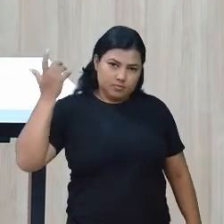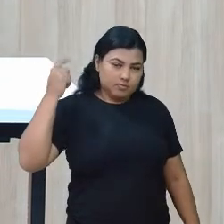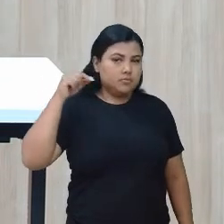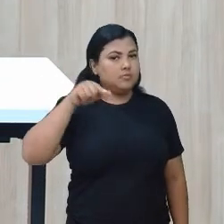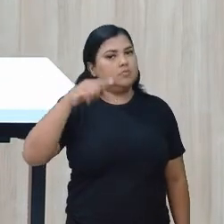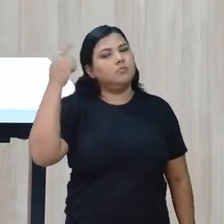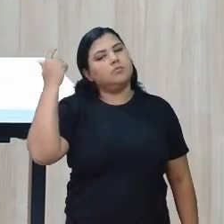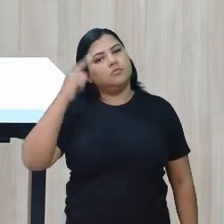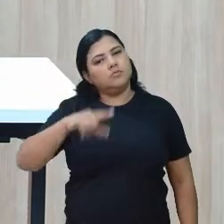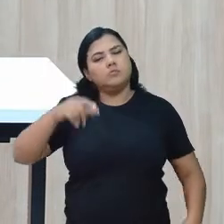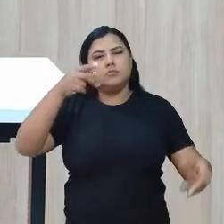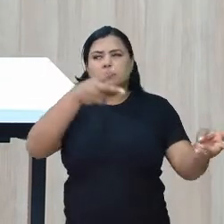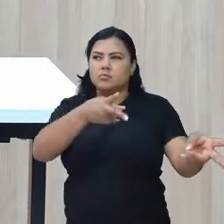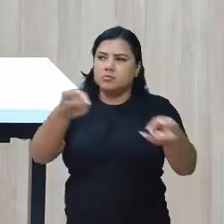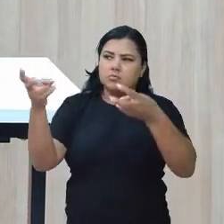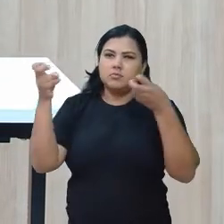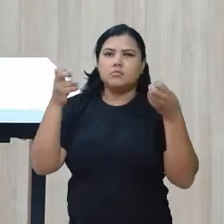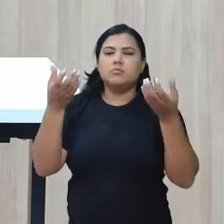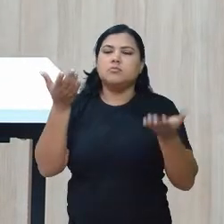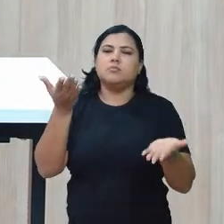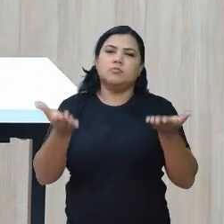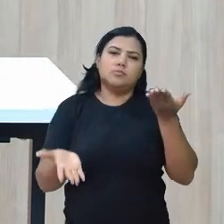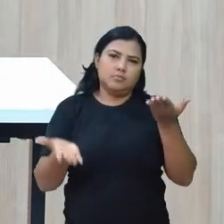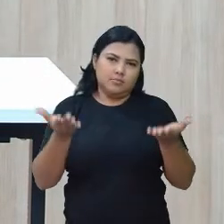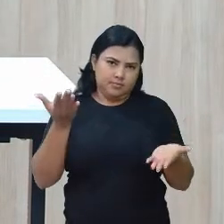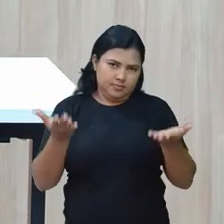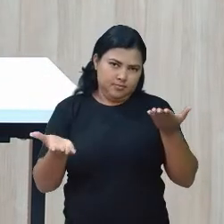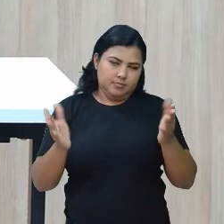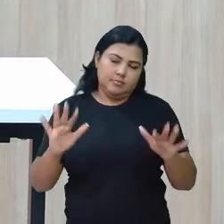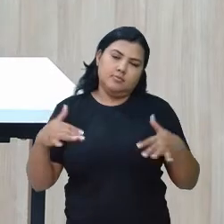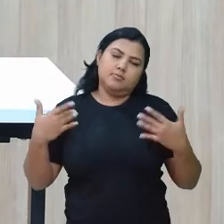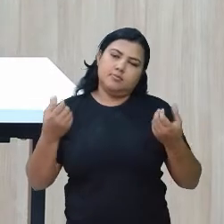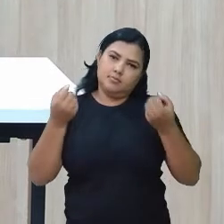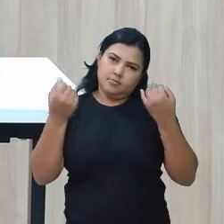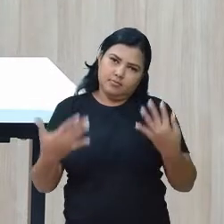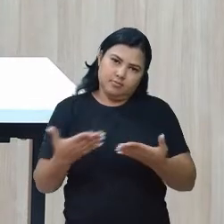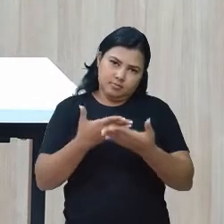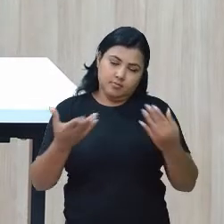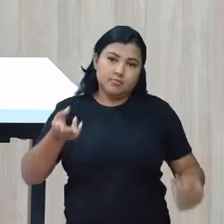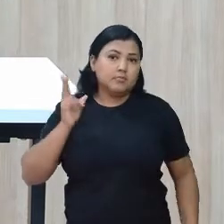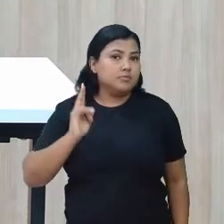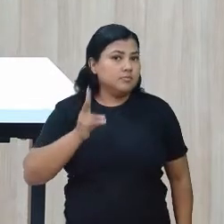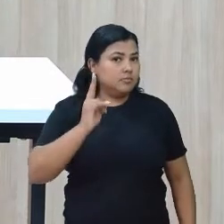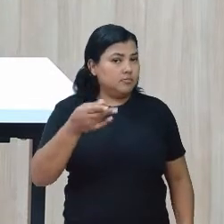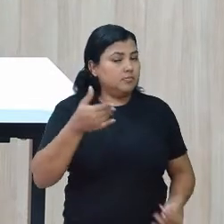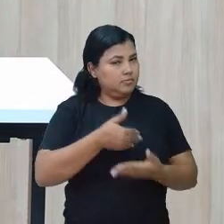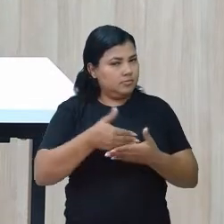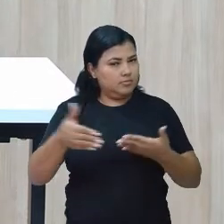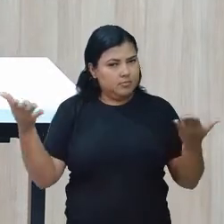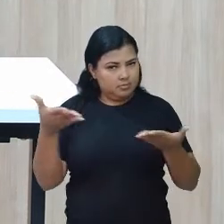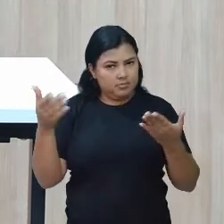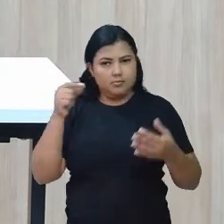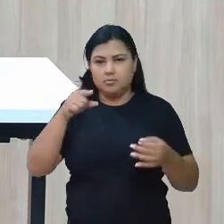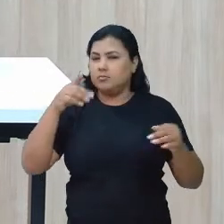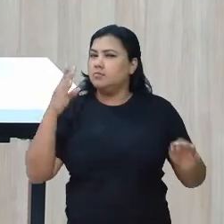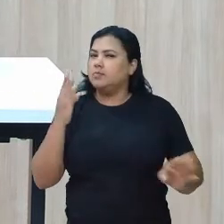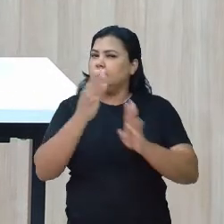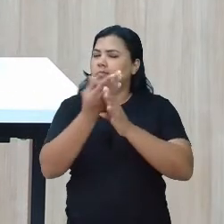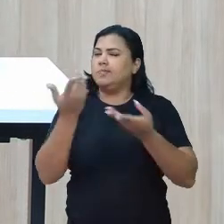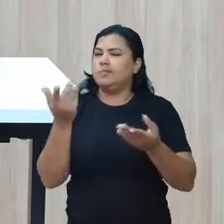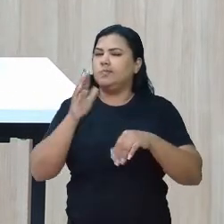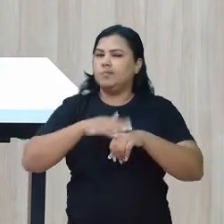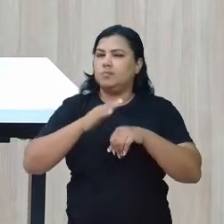você consegue enxergar esse equilíbrio. Então, eu te digo o seguinte, toda vez, a partir de agora, que você se deparar com uma